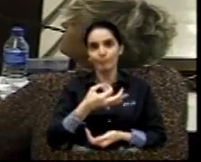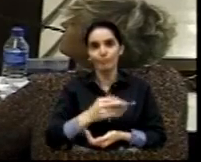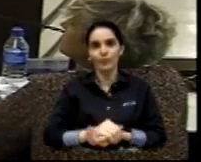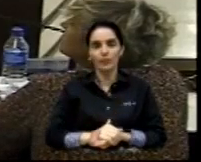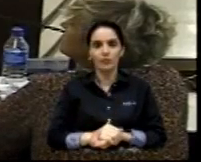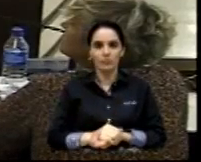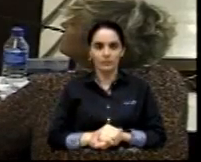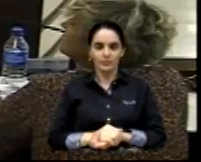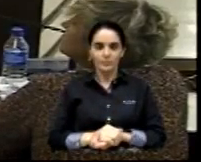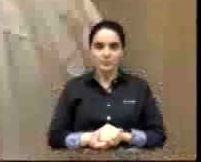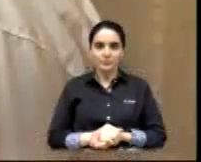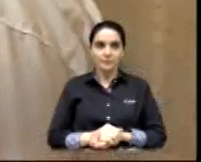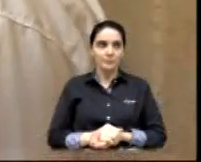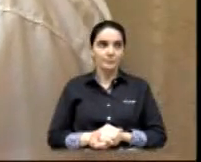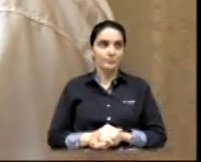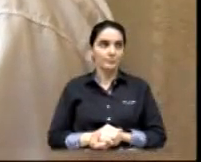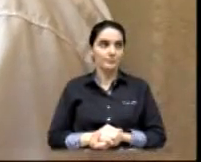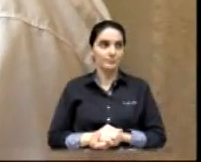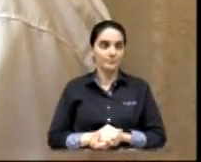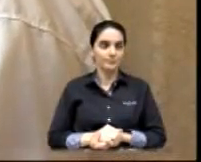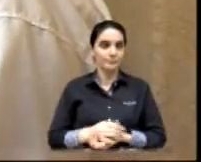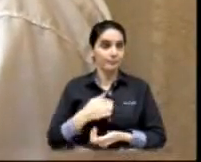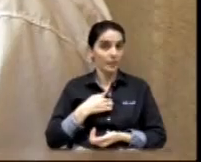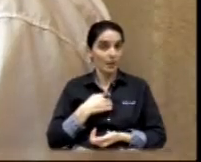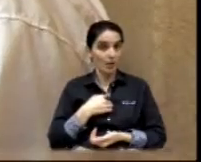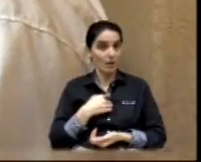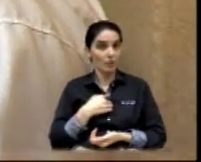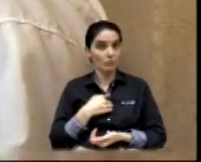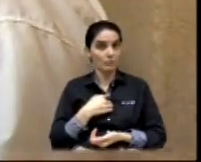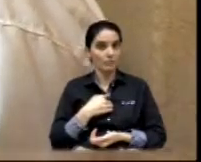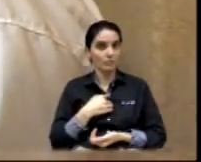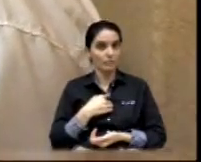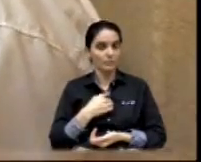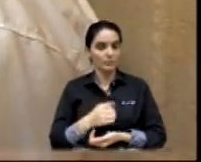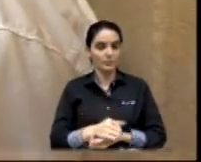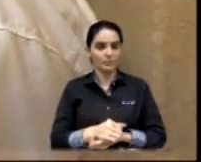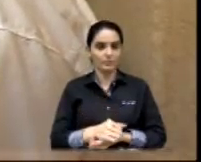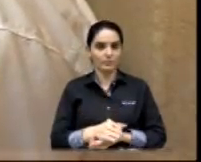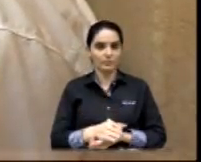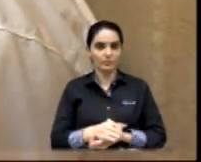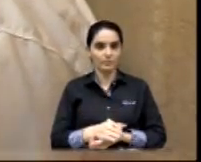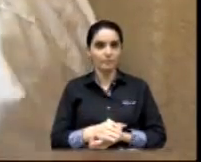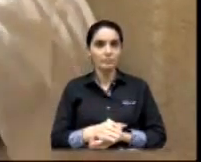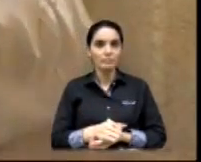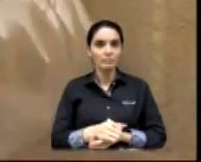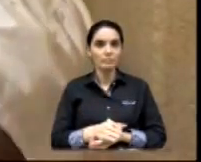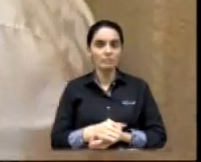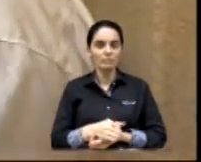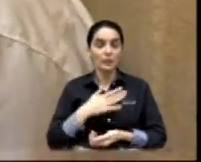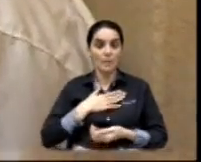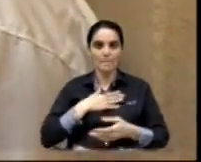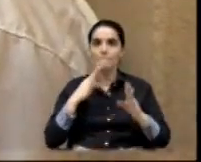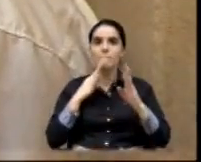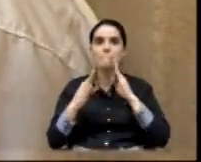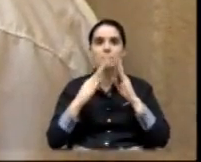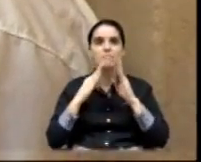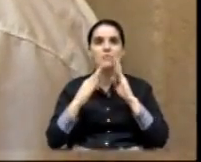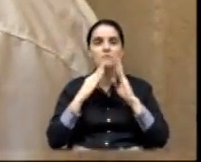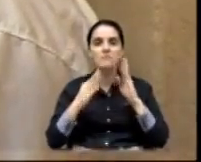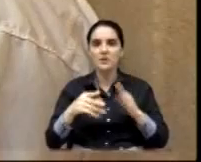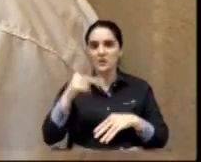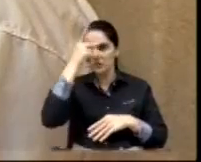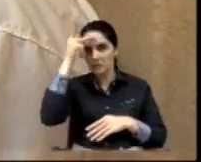Então, pessoal, a minha indignação com o meu artigo lá no meu Face, que gerou o pedido, né, de